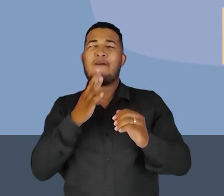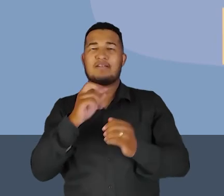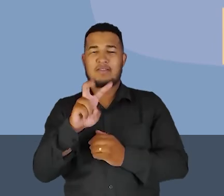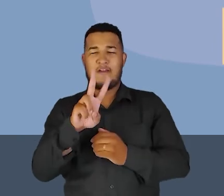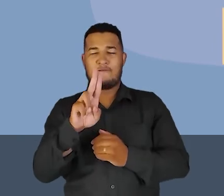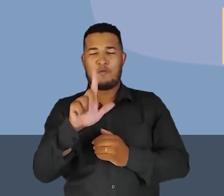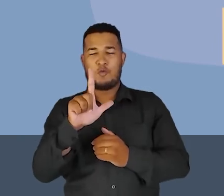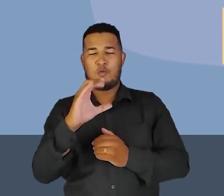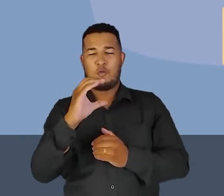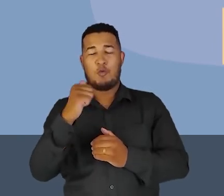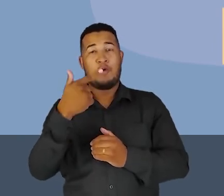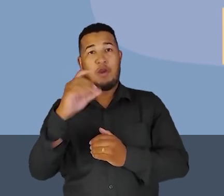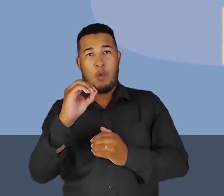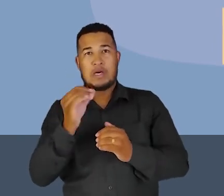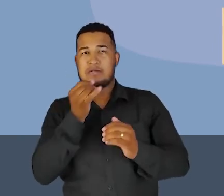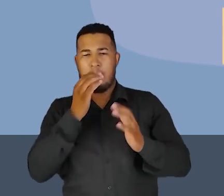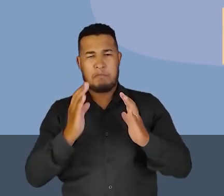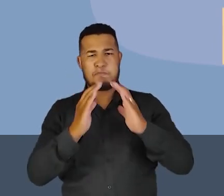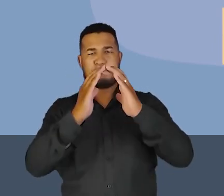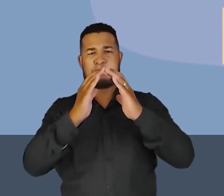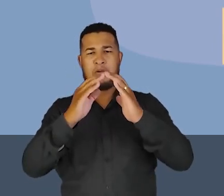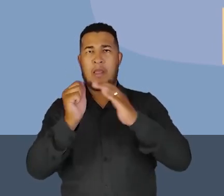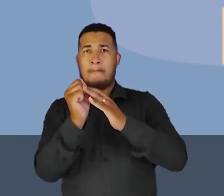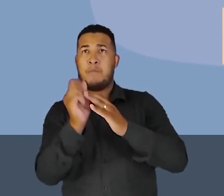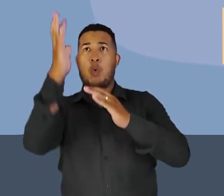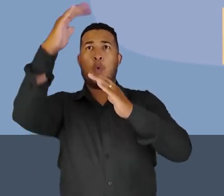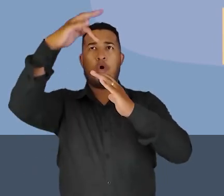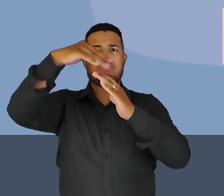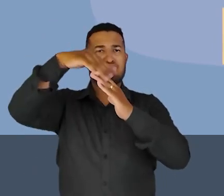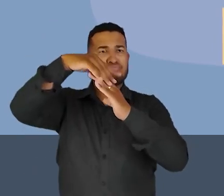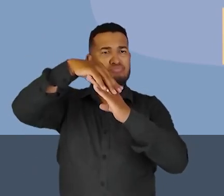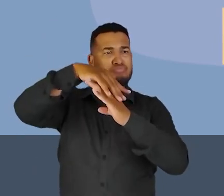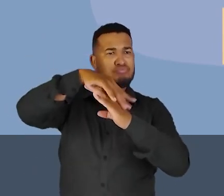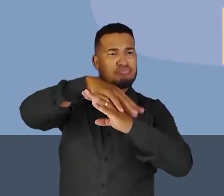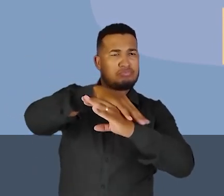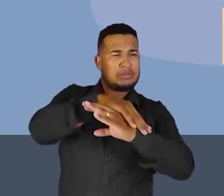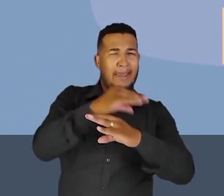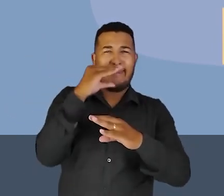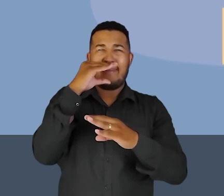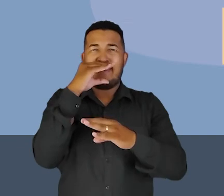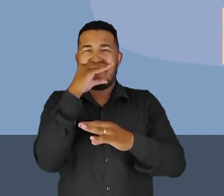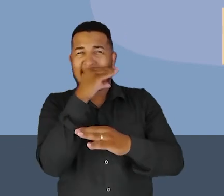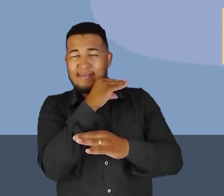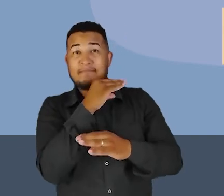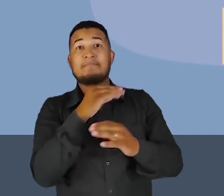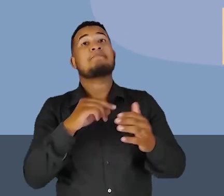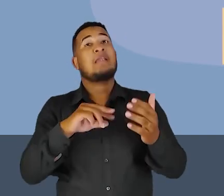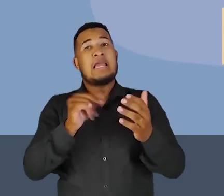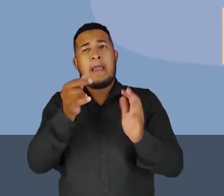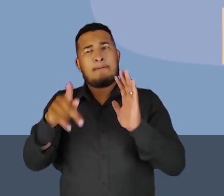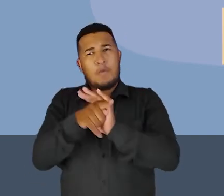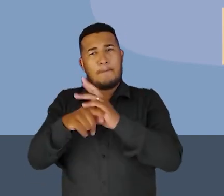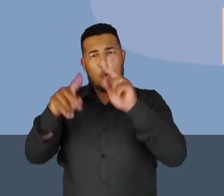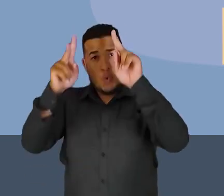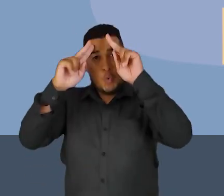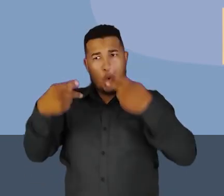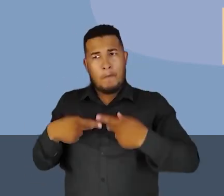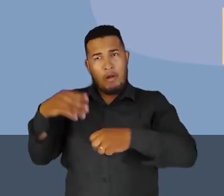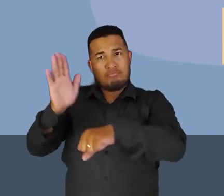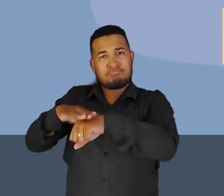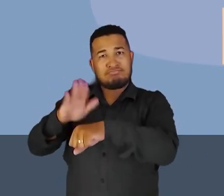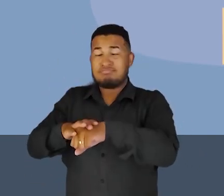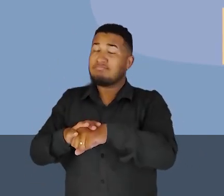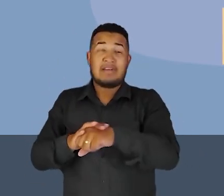nesse caso, né, eles não são produtos de poluição antropogênica, quer dizer, causada pelo homem, eles vêm também de